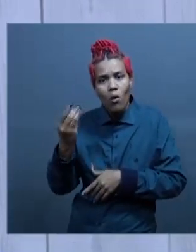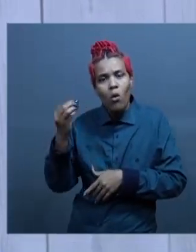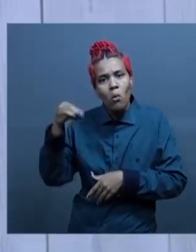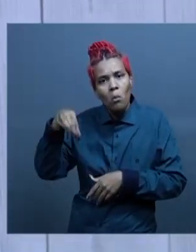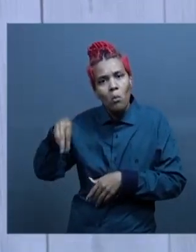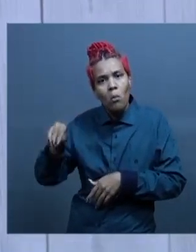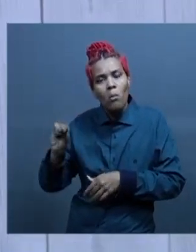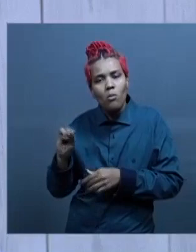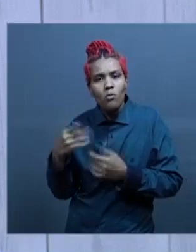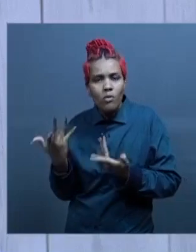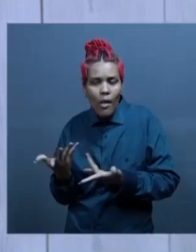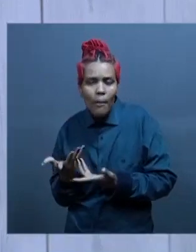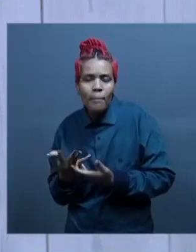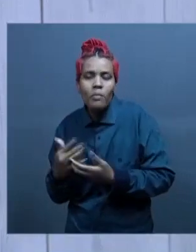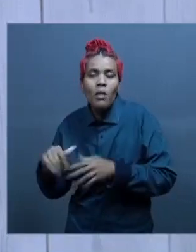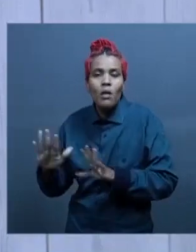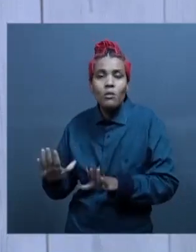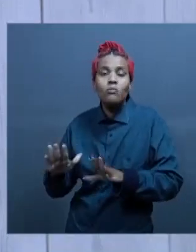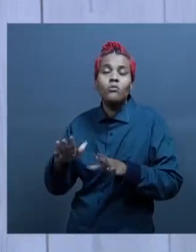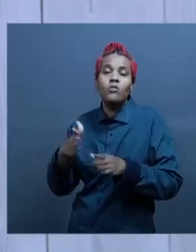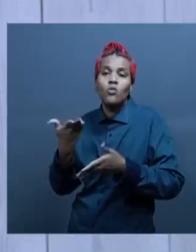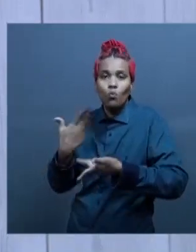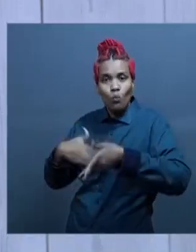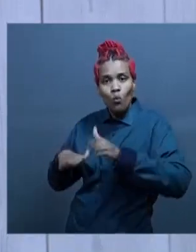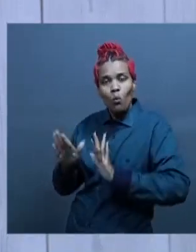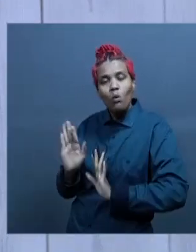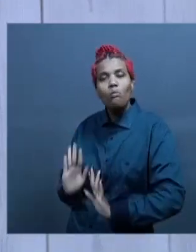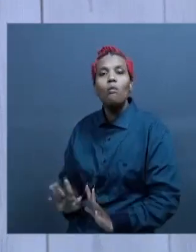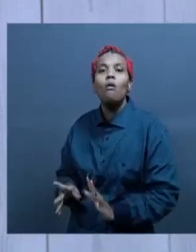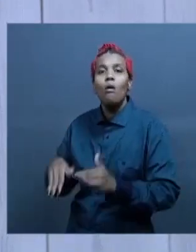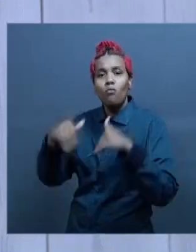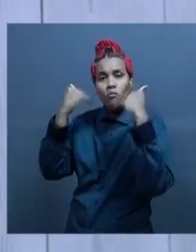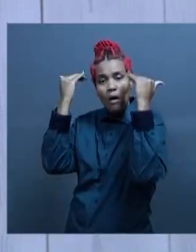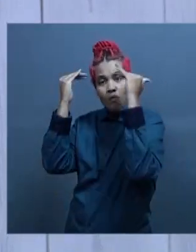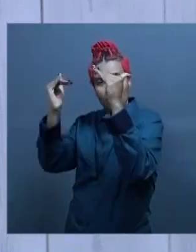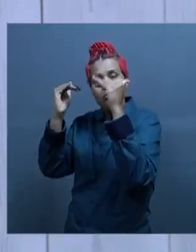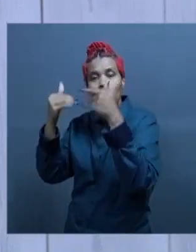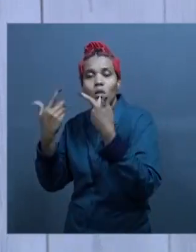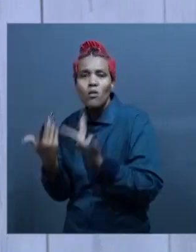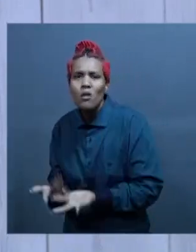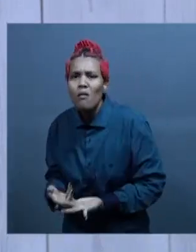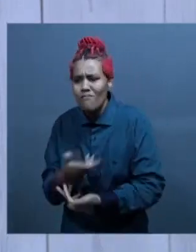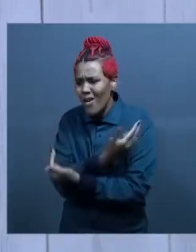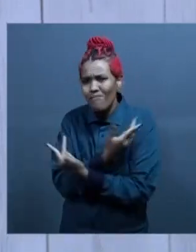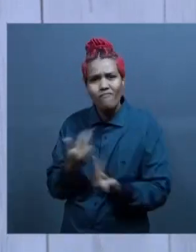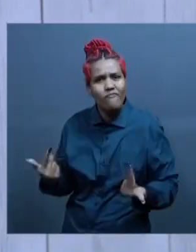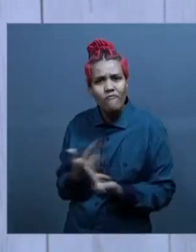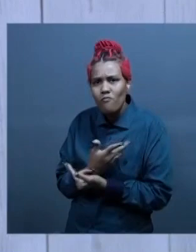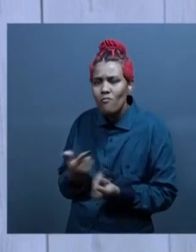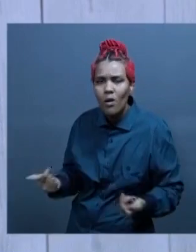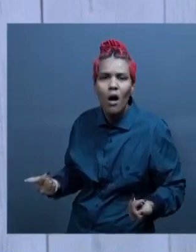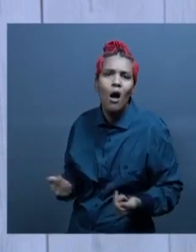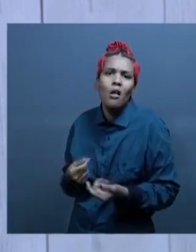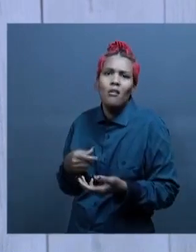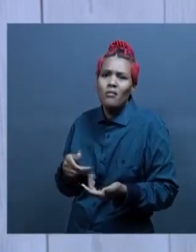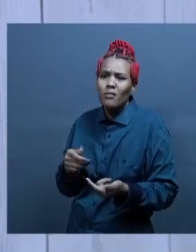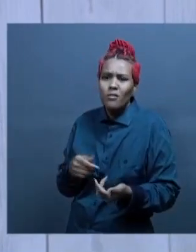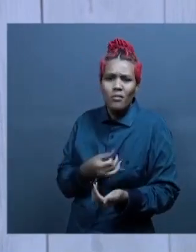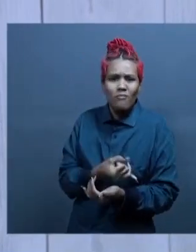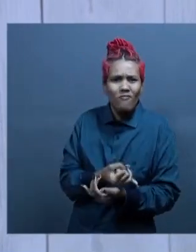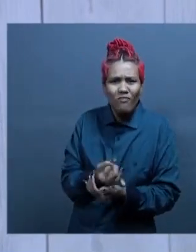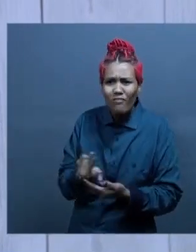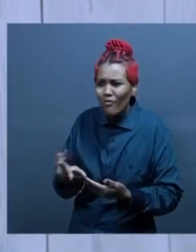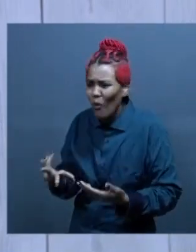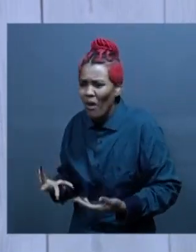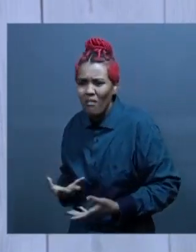respeitosa cuidadosa e nós temos questões que são discutidas é é há tanto tempo